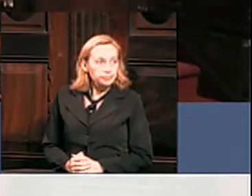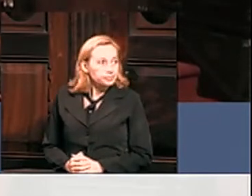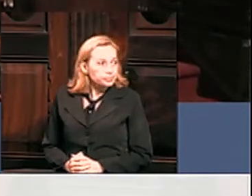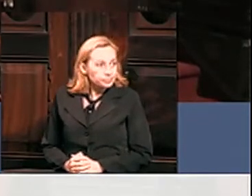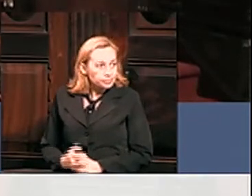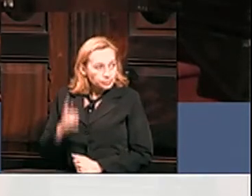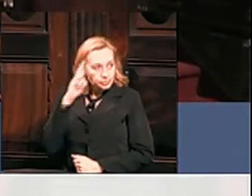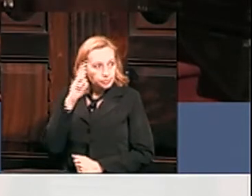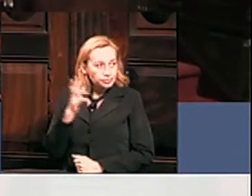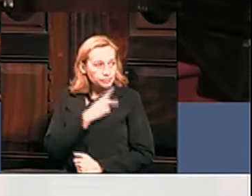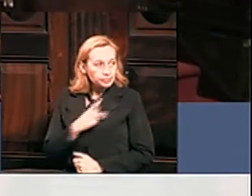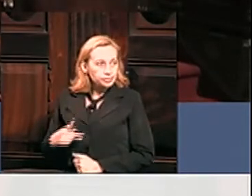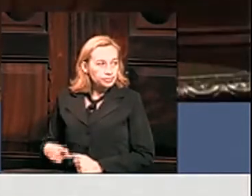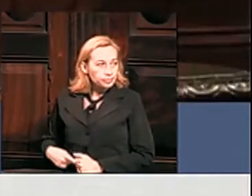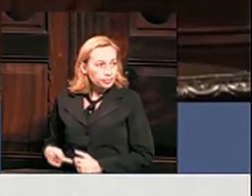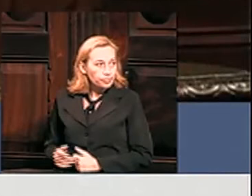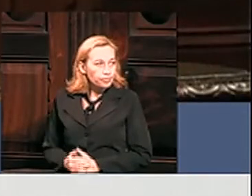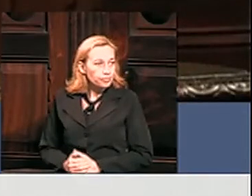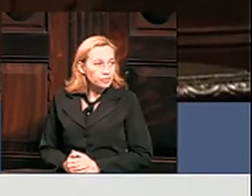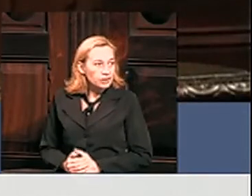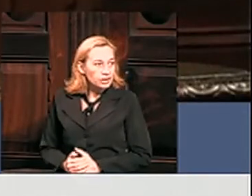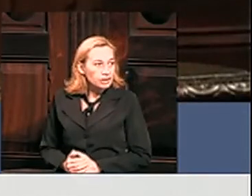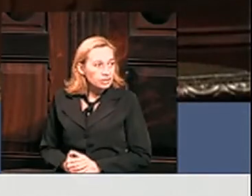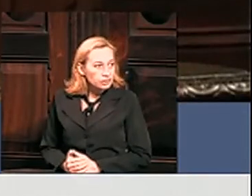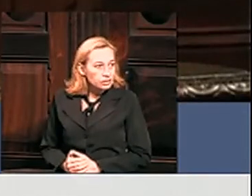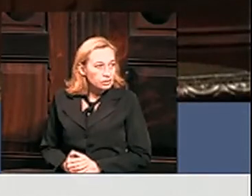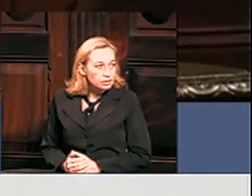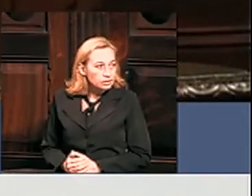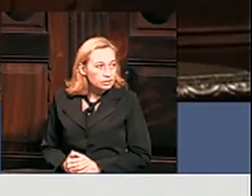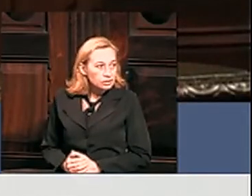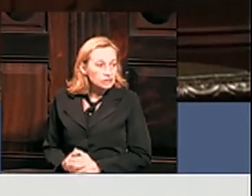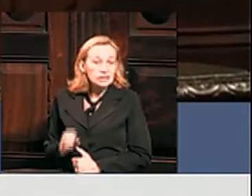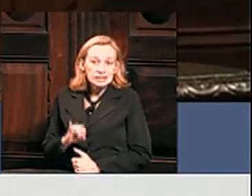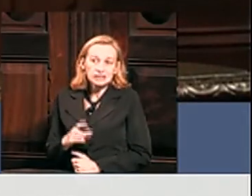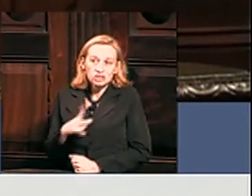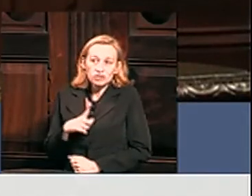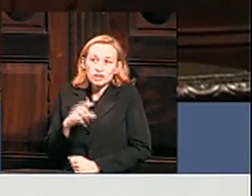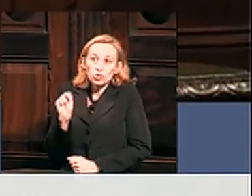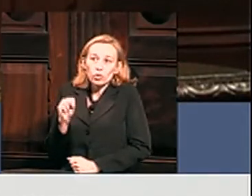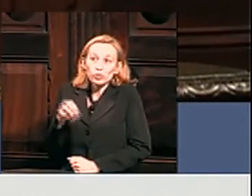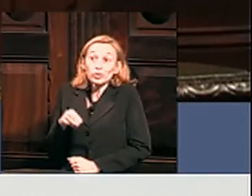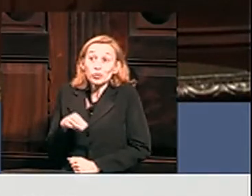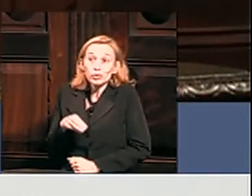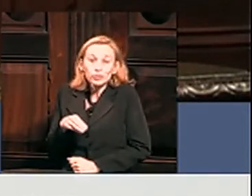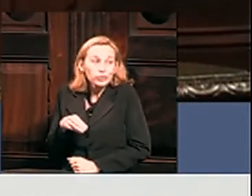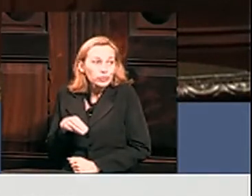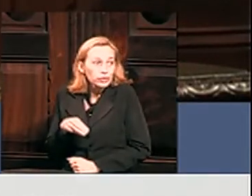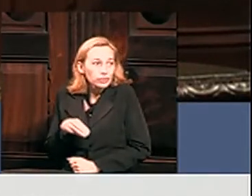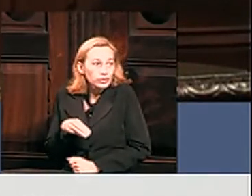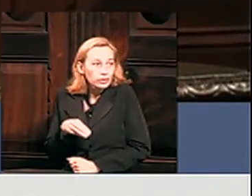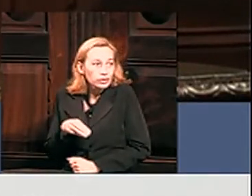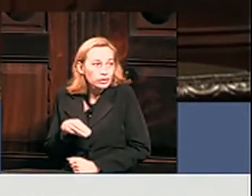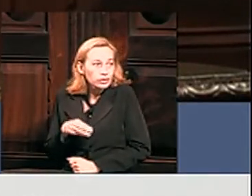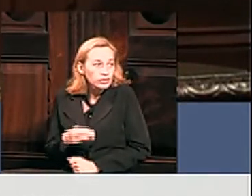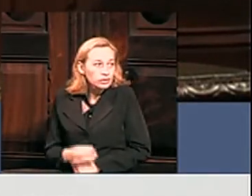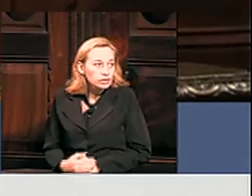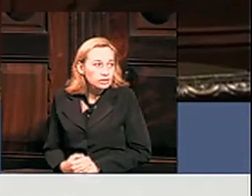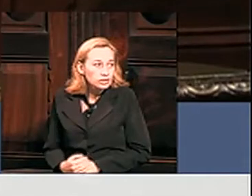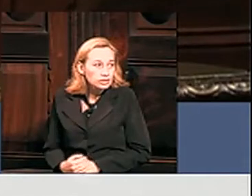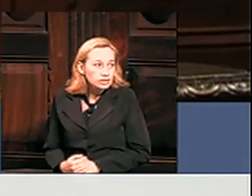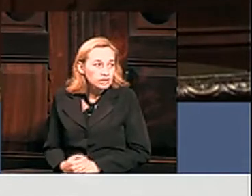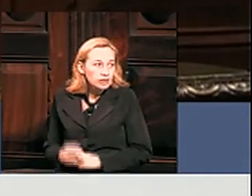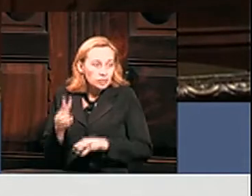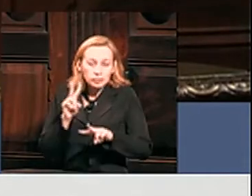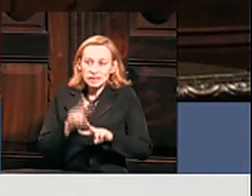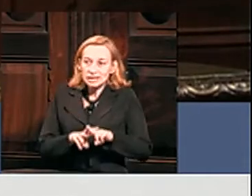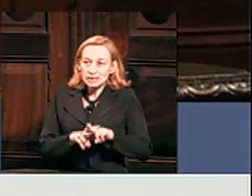Senhor presidente, se eu tivesse 8 minutos numa cadeia